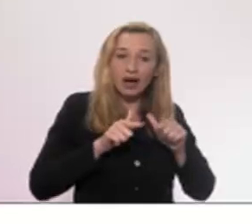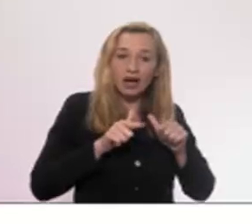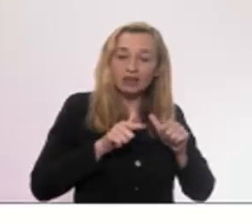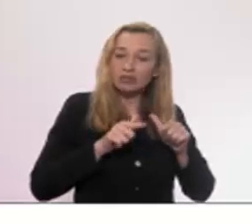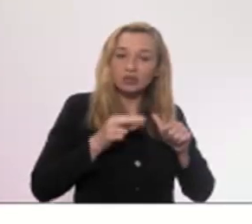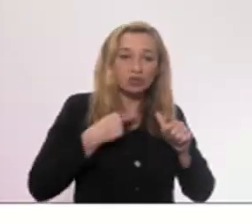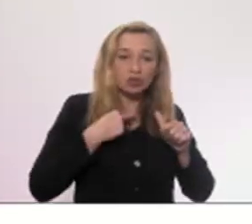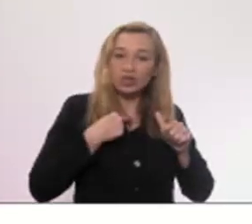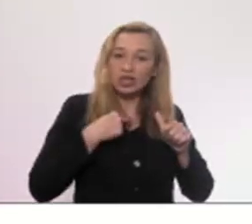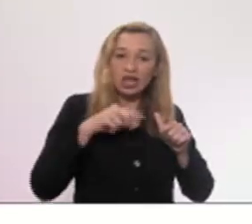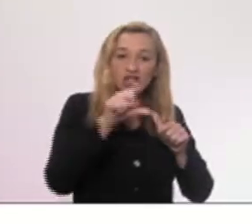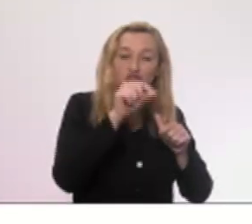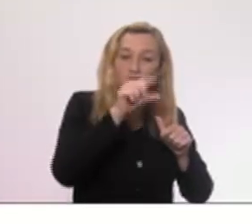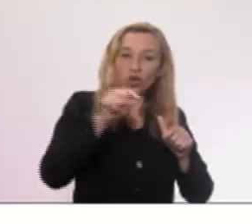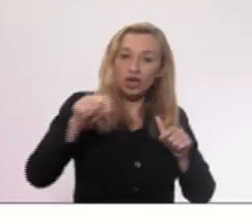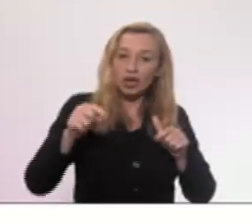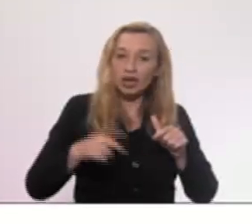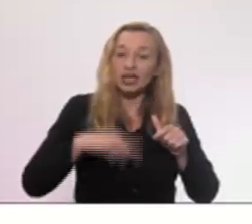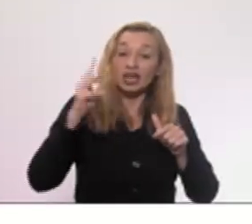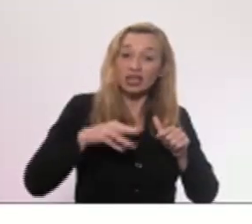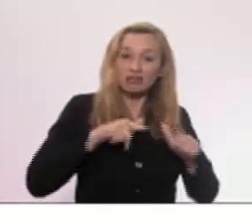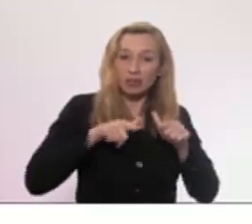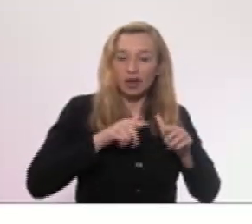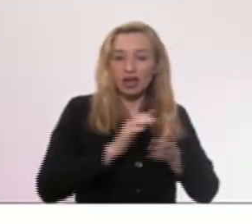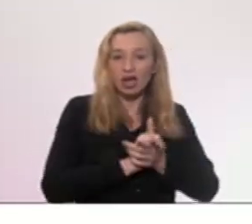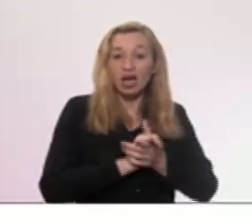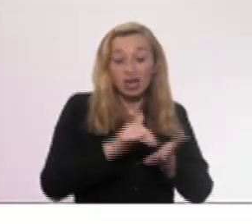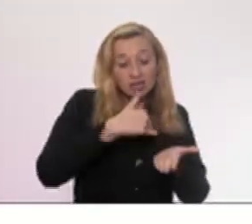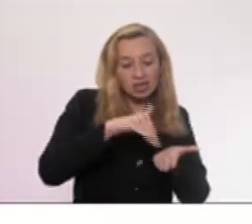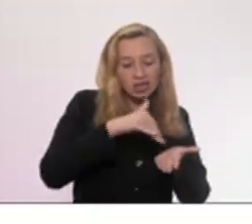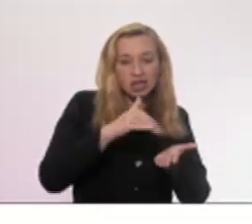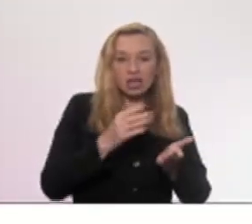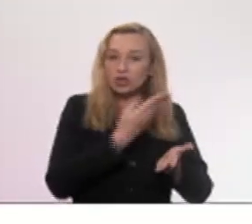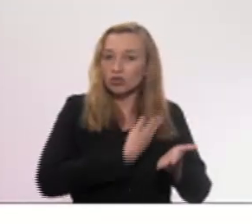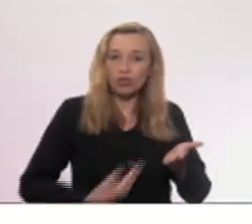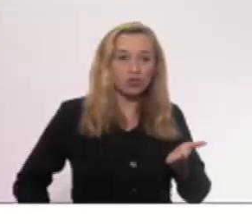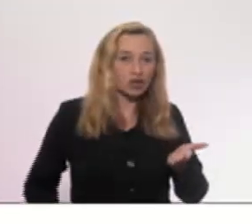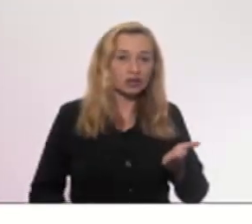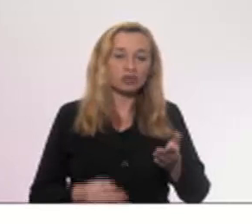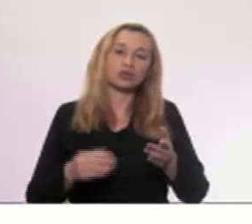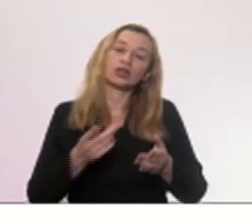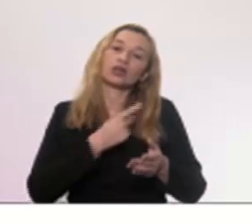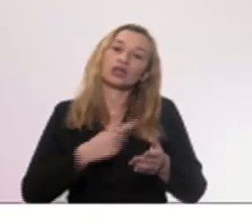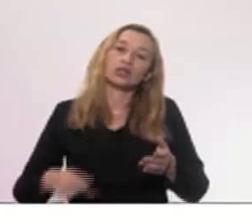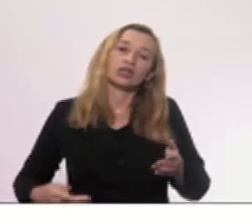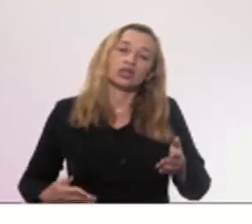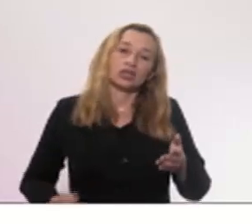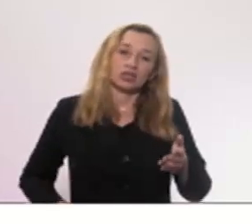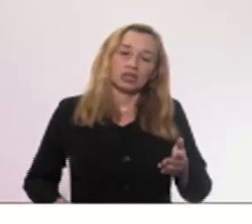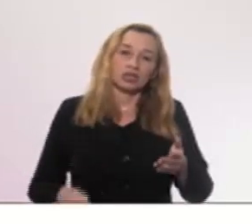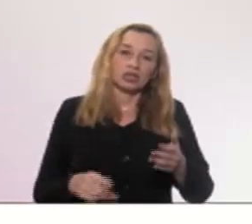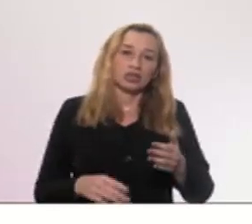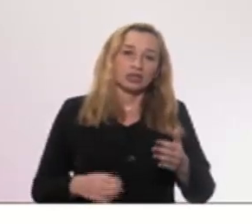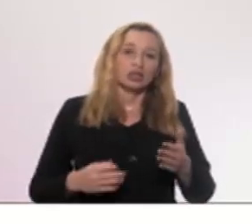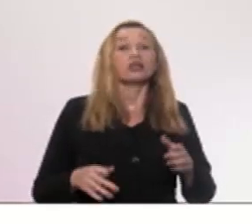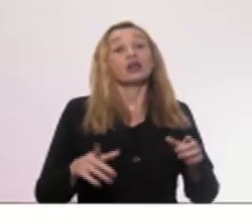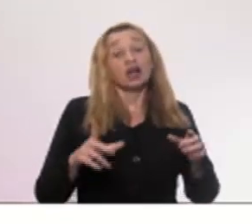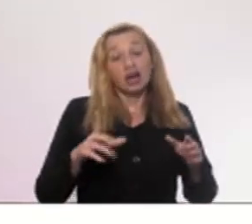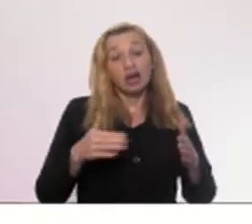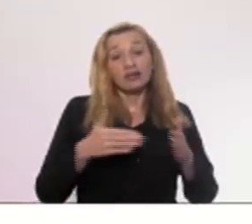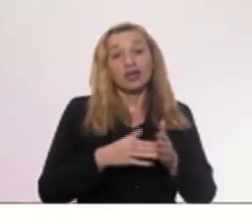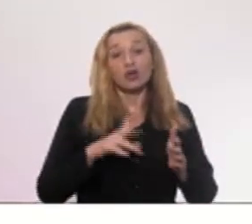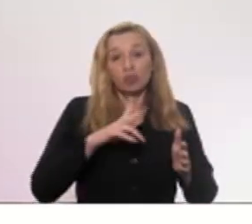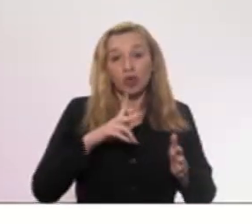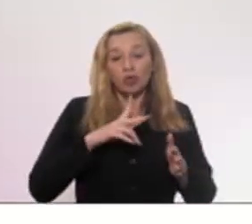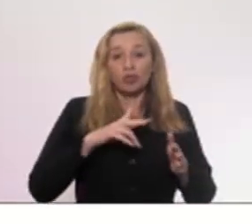submetidos, por esse decreto, à Secretaria de Governo da Presidência da República, e no limite até o próprio presidente da